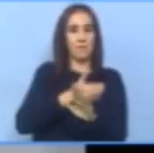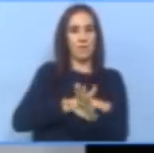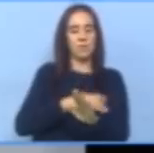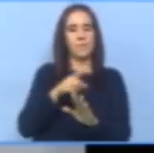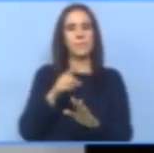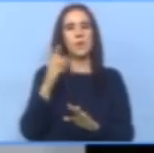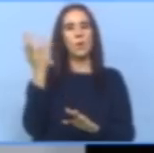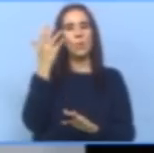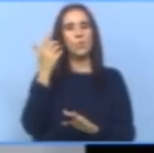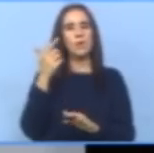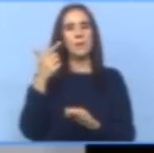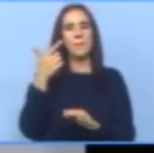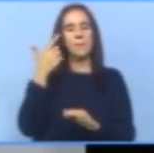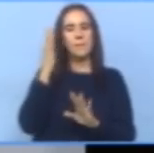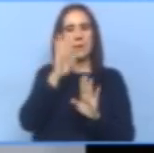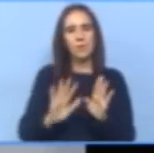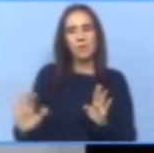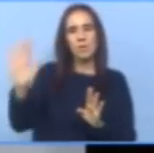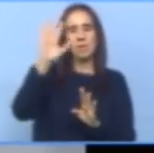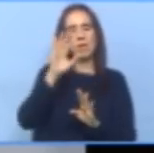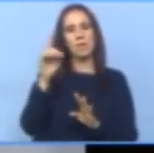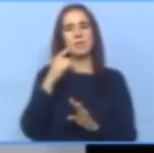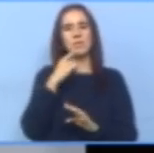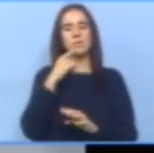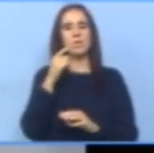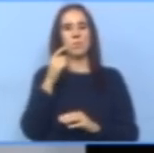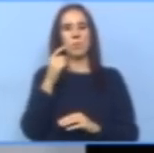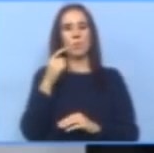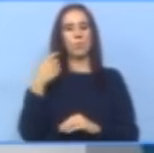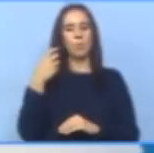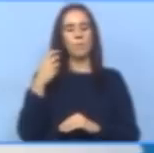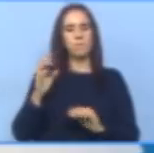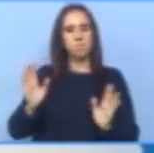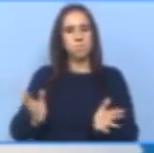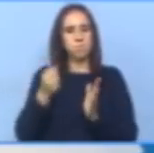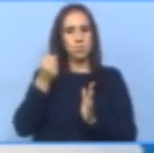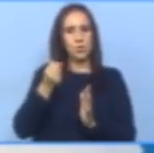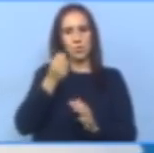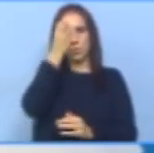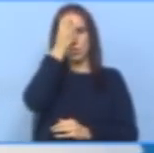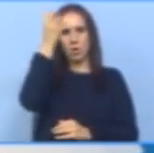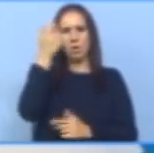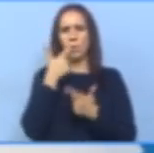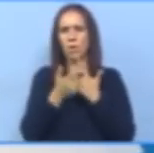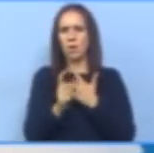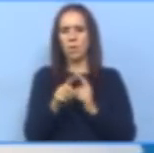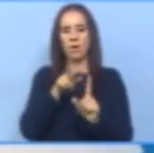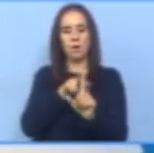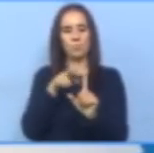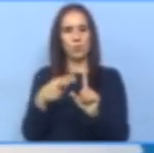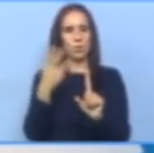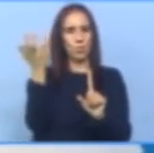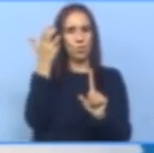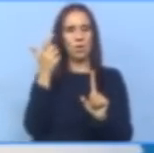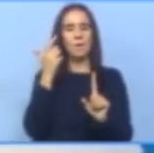culturas medio-orientais do rei pastor. Ela não surge por acaso. A antropologia cultural do